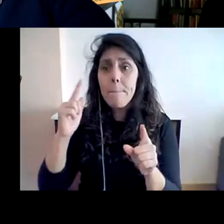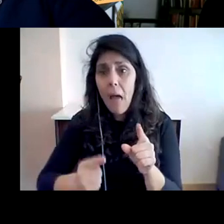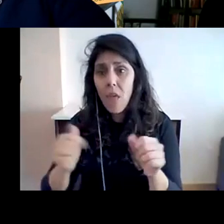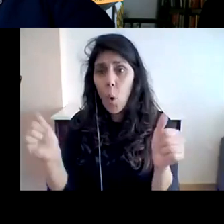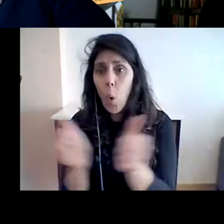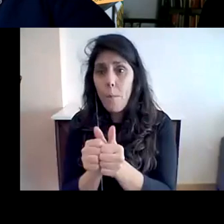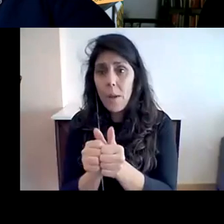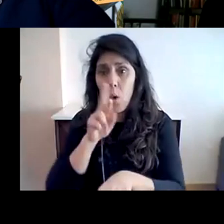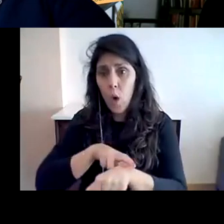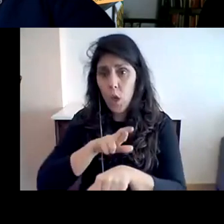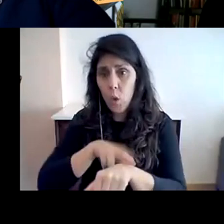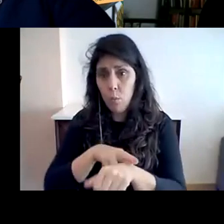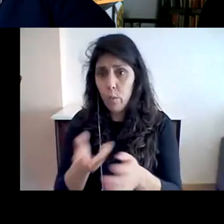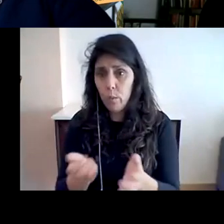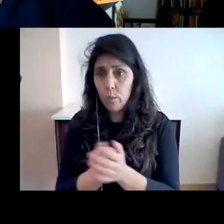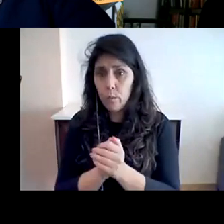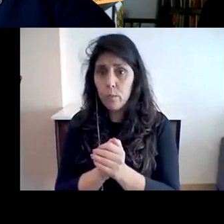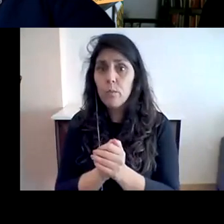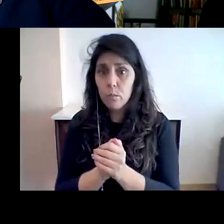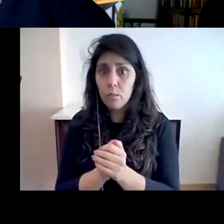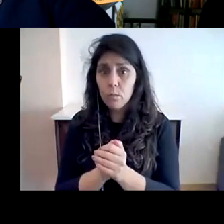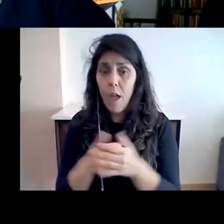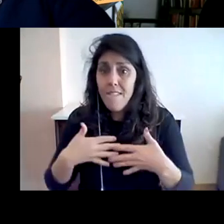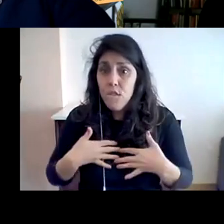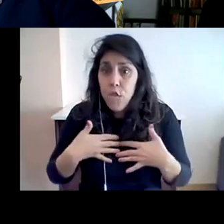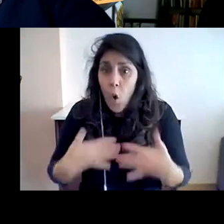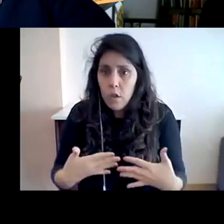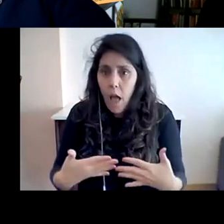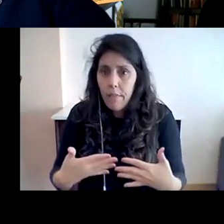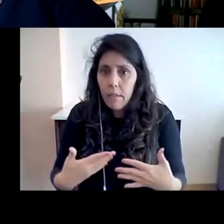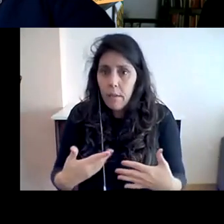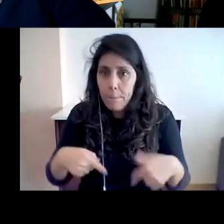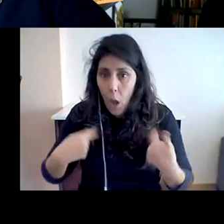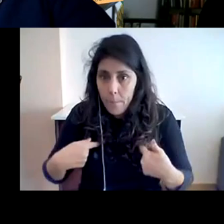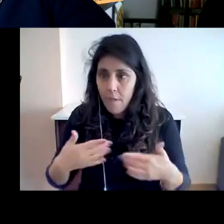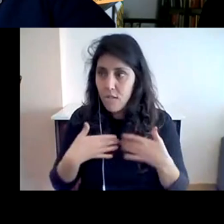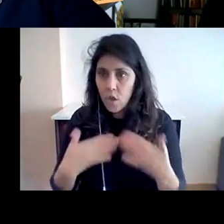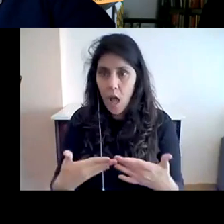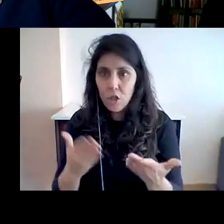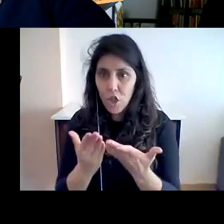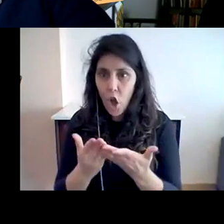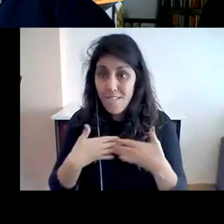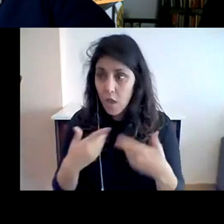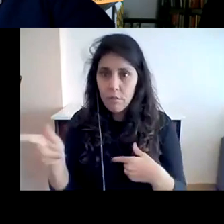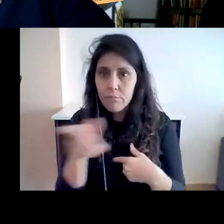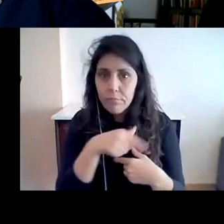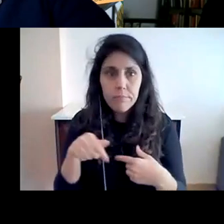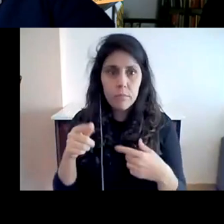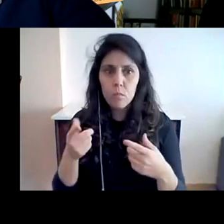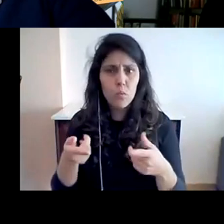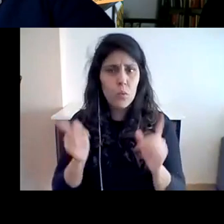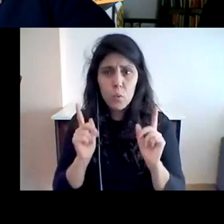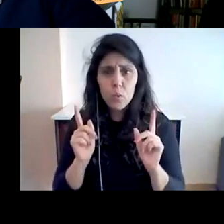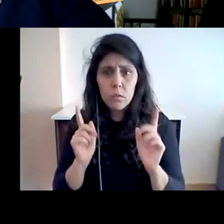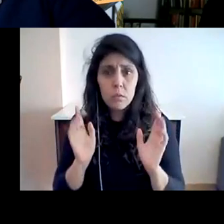explicações. Eu diria, não é por vontade, nem, digamos, as escolas não terminam com isto porque fazem